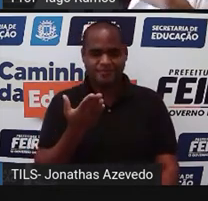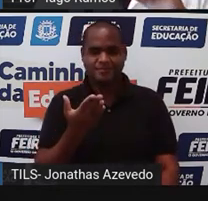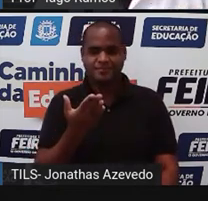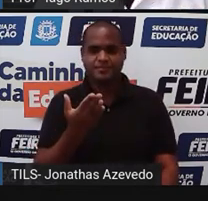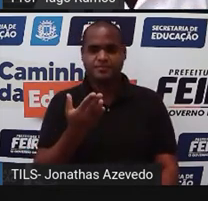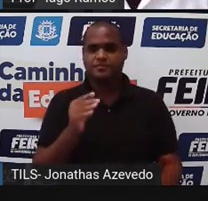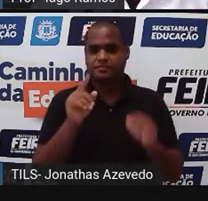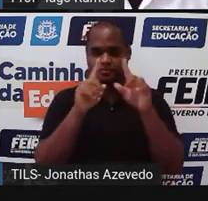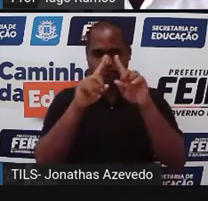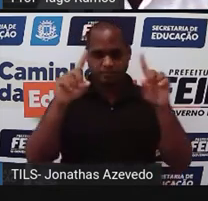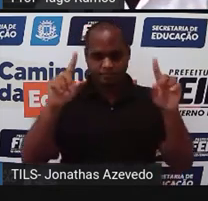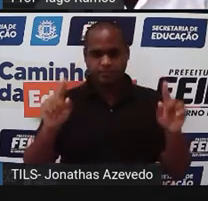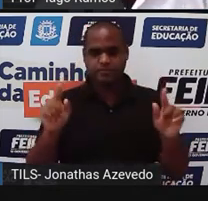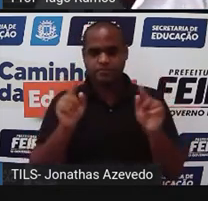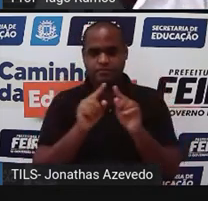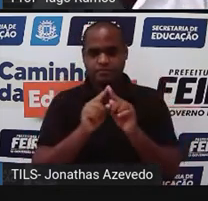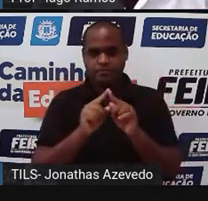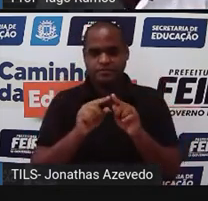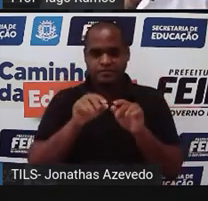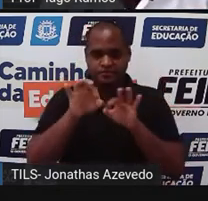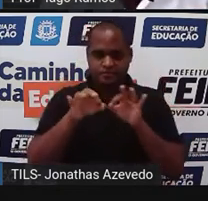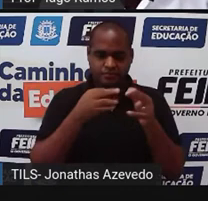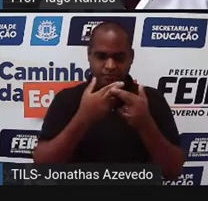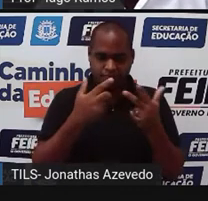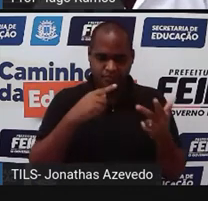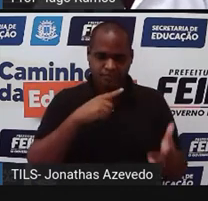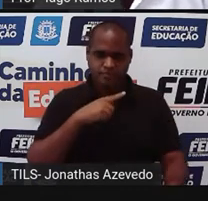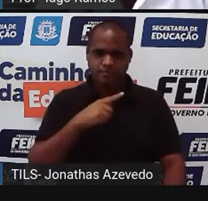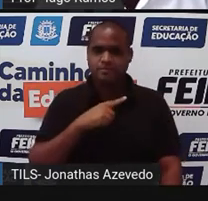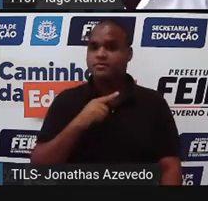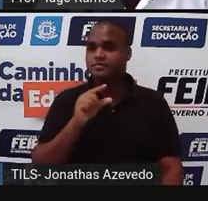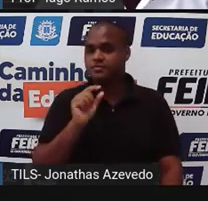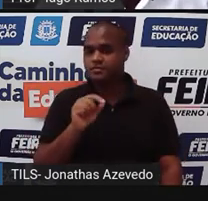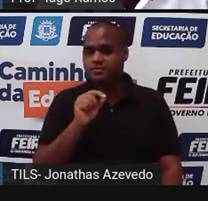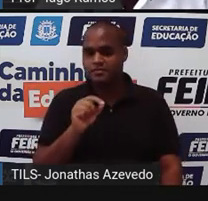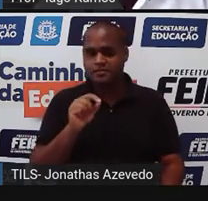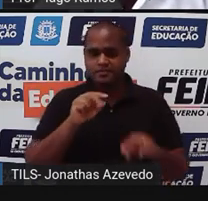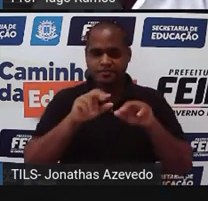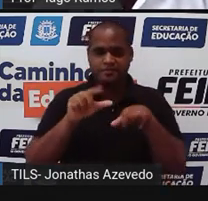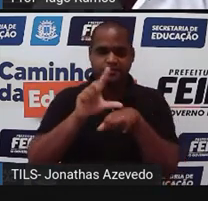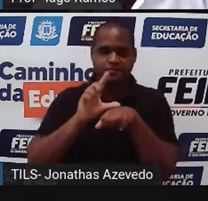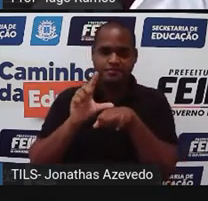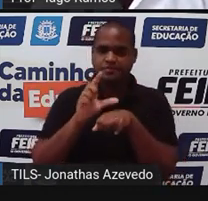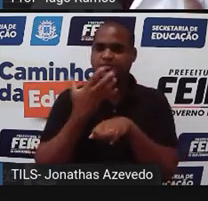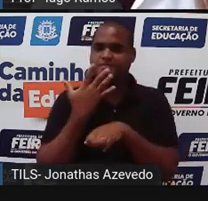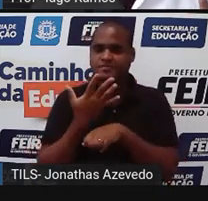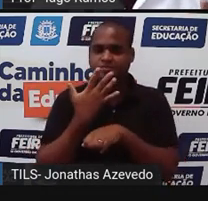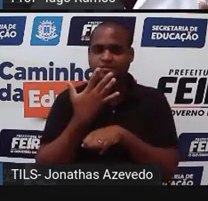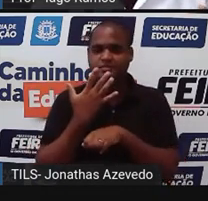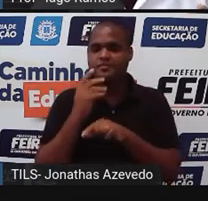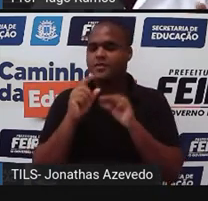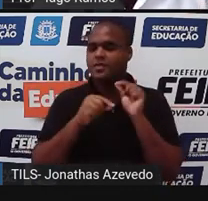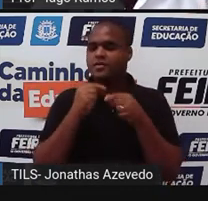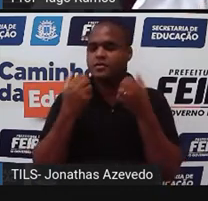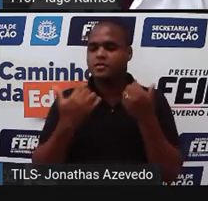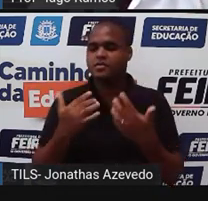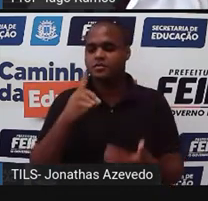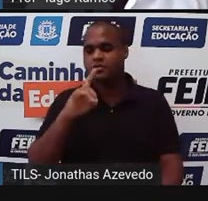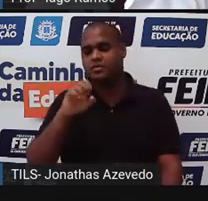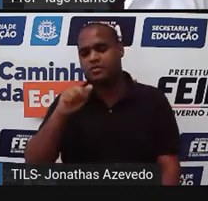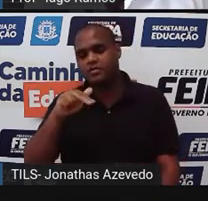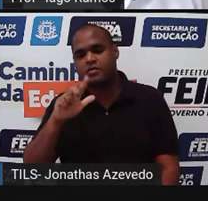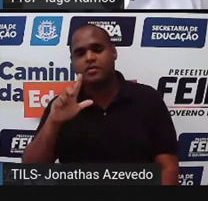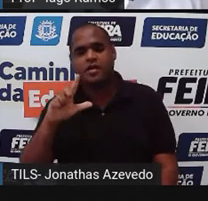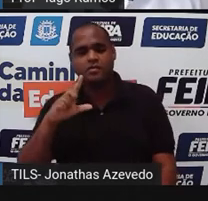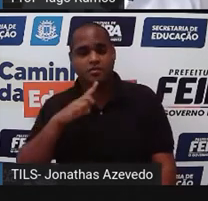fale o retângulo fiz ali o meu retângulo retângulo bonitinho um retângulo de las e com a diagonal eu